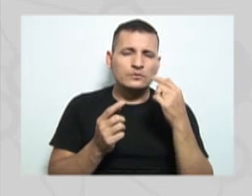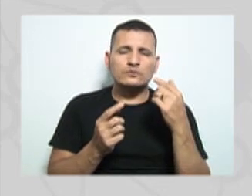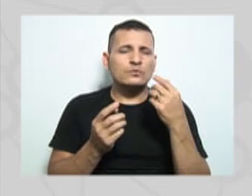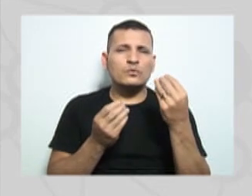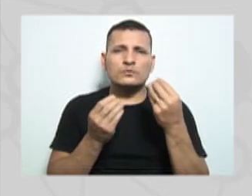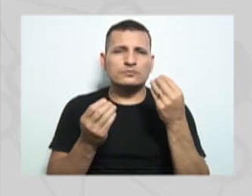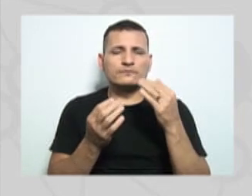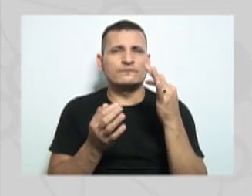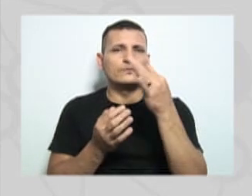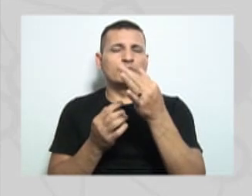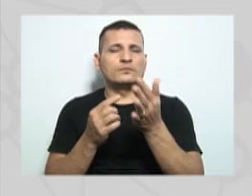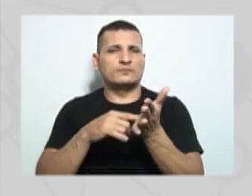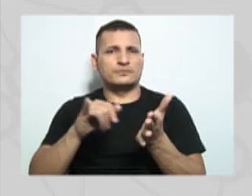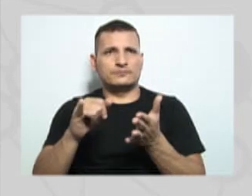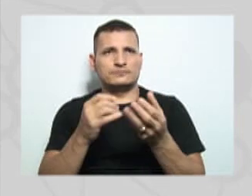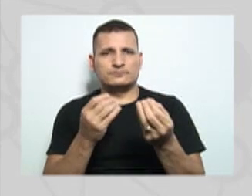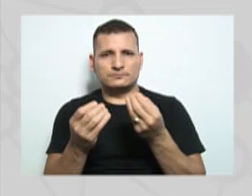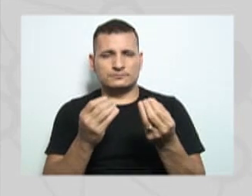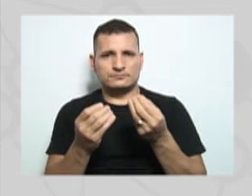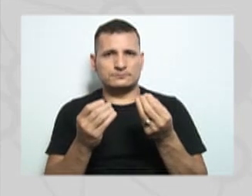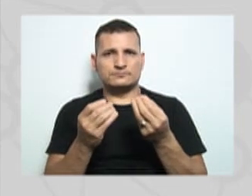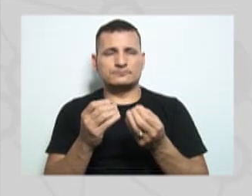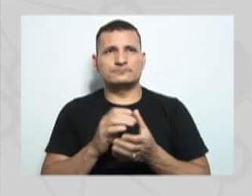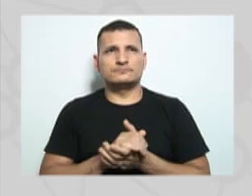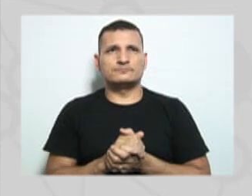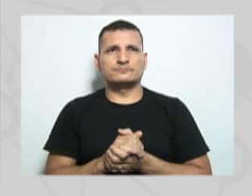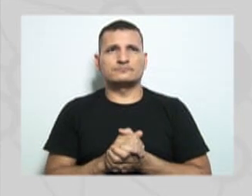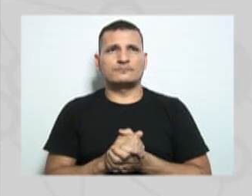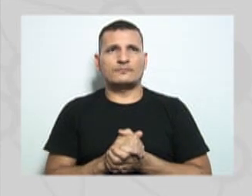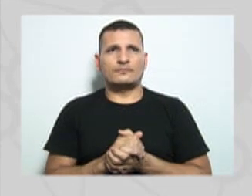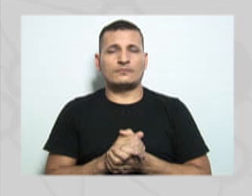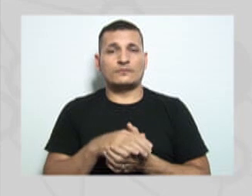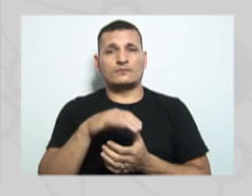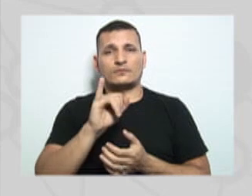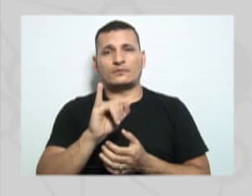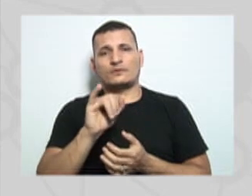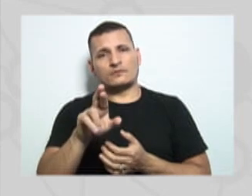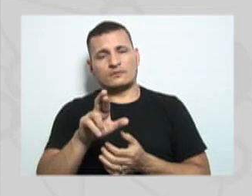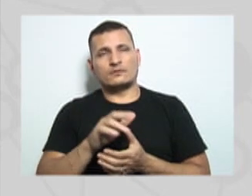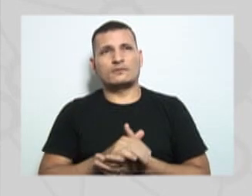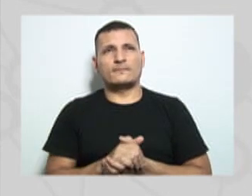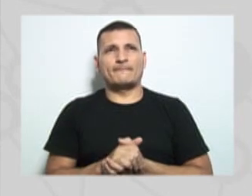do lucro tributável pelo imposto de renda. Vamos ver aqui.